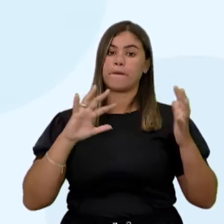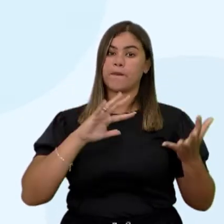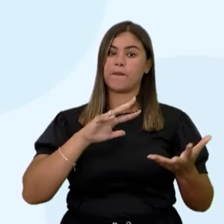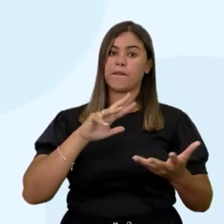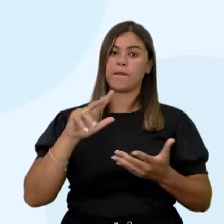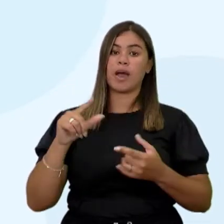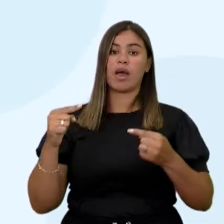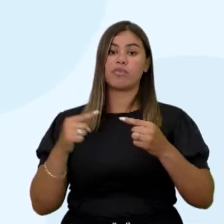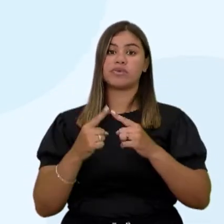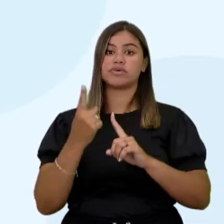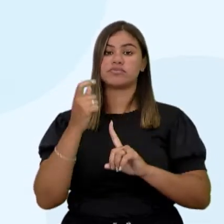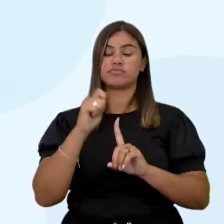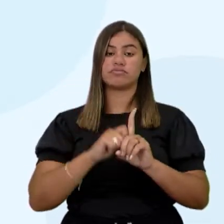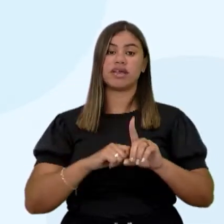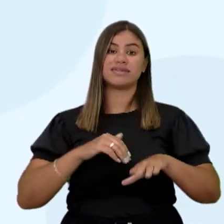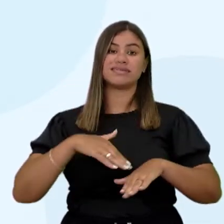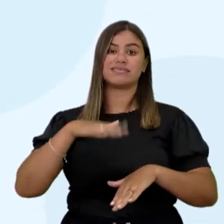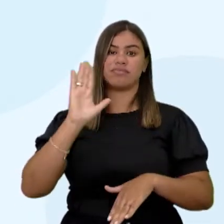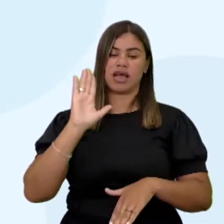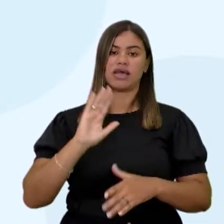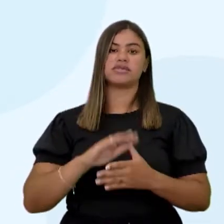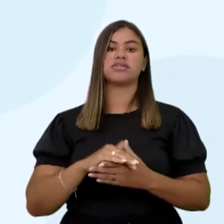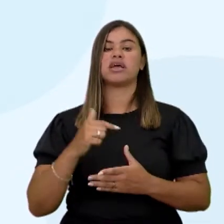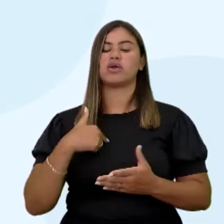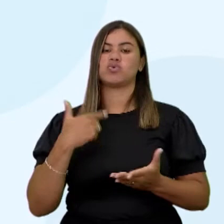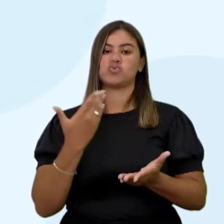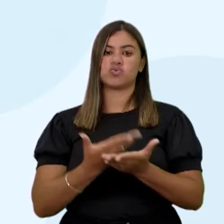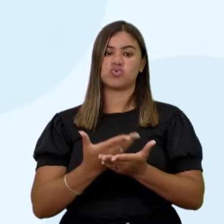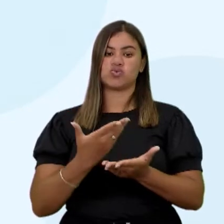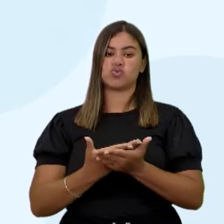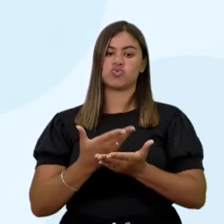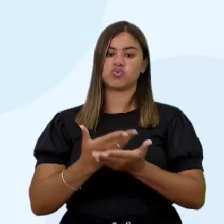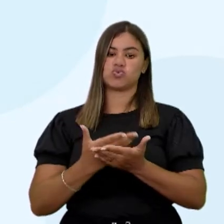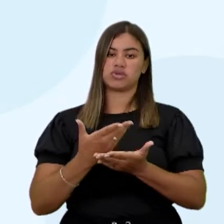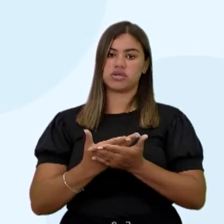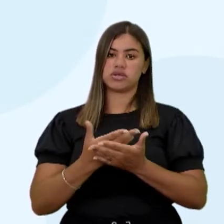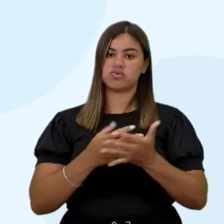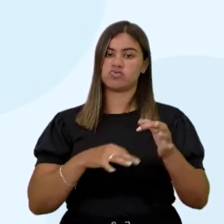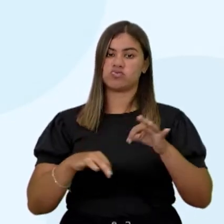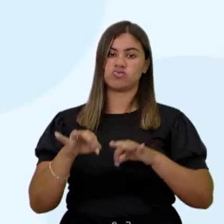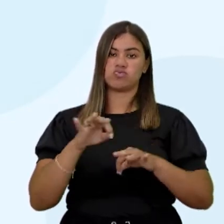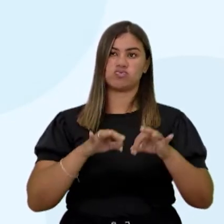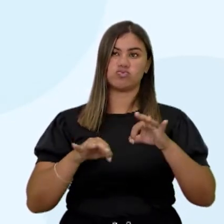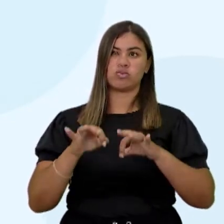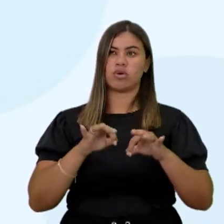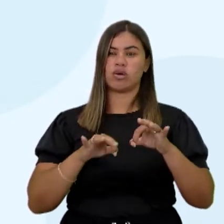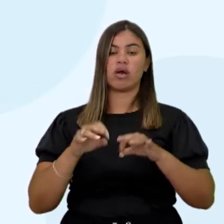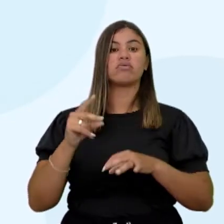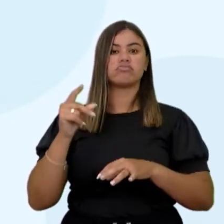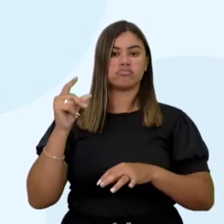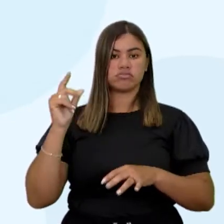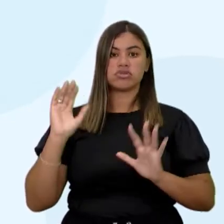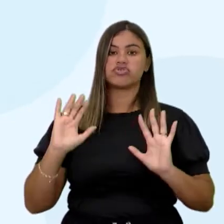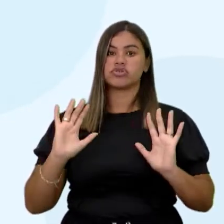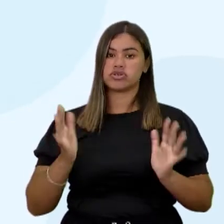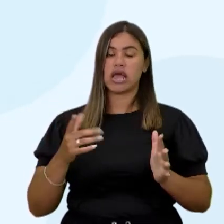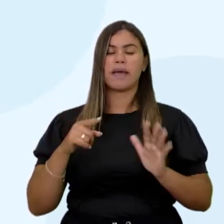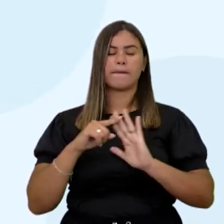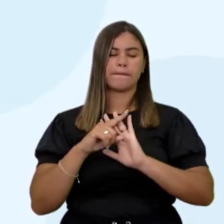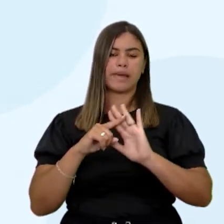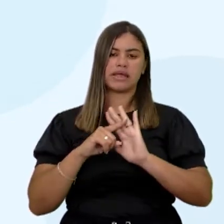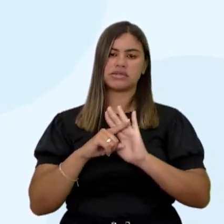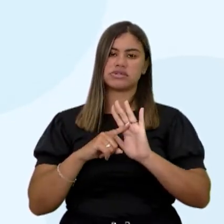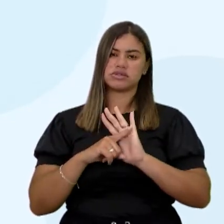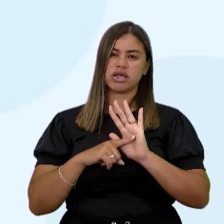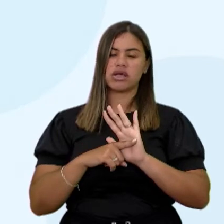de mês. Eu estou estudando esse Observatório da Imprensa Internacional, há algum tempo e